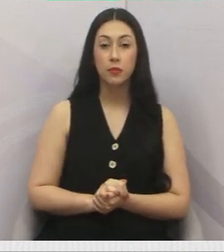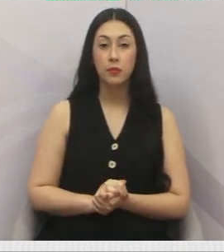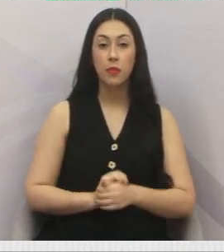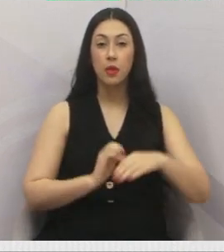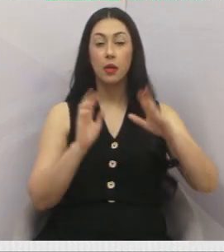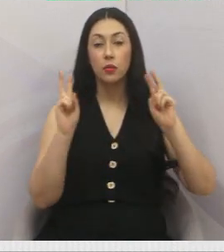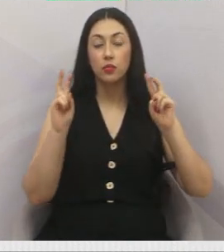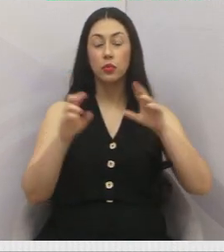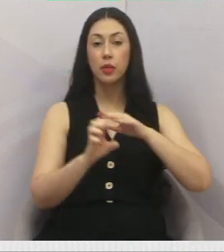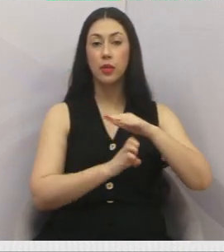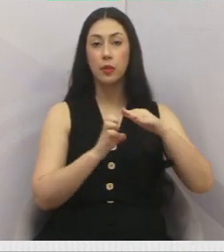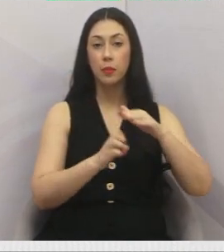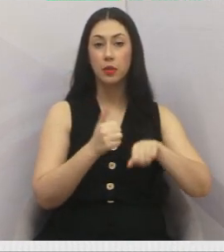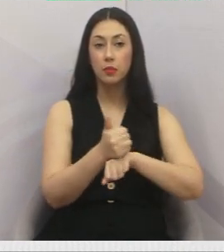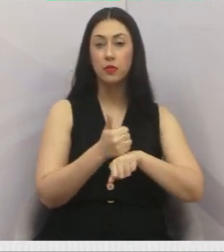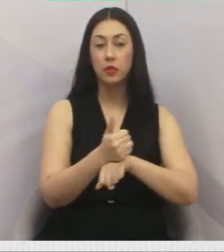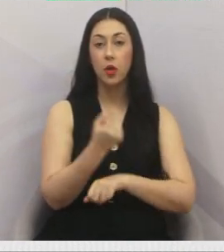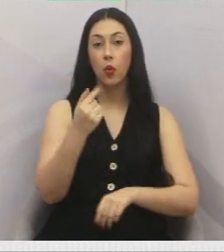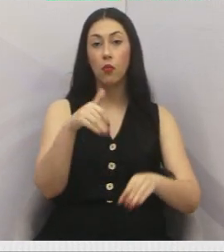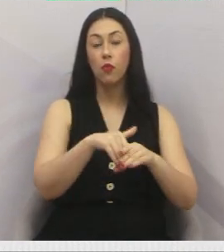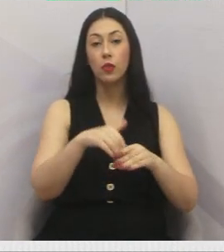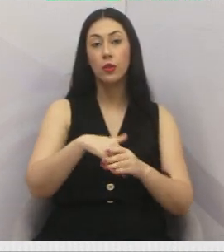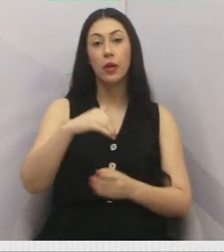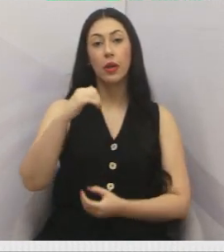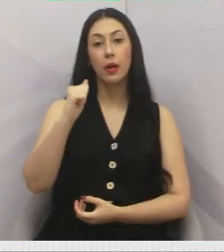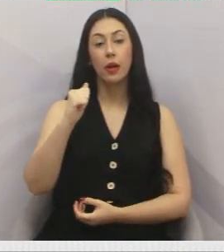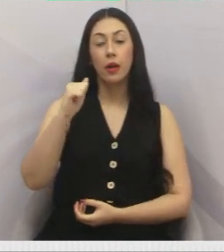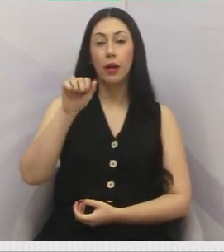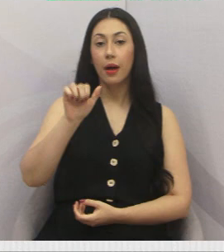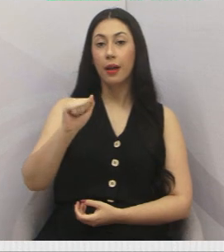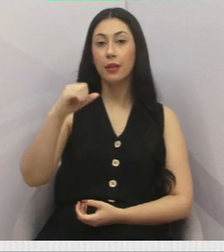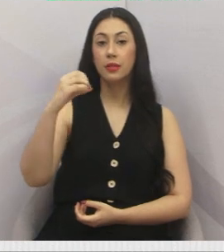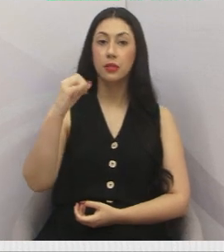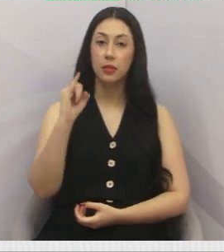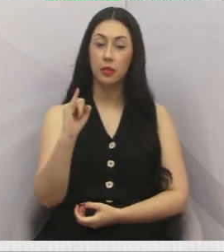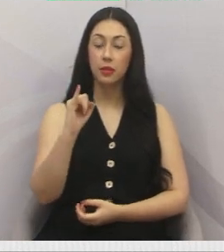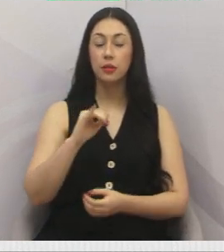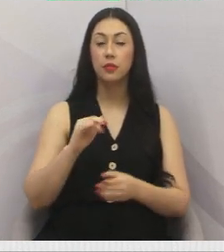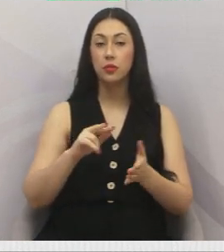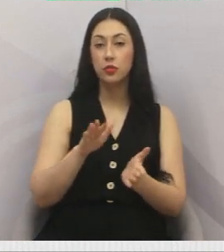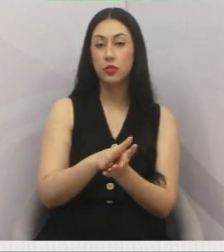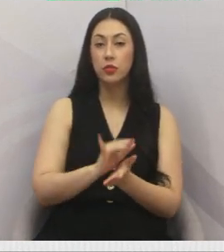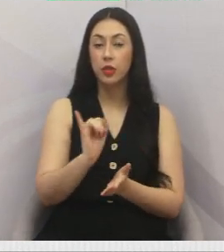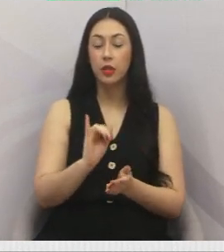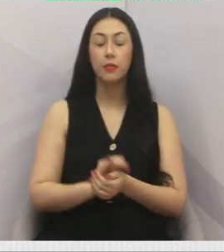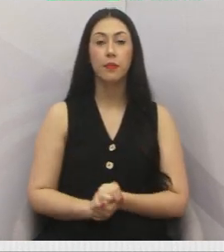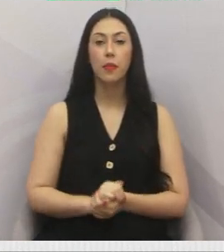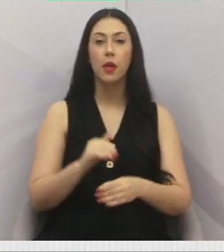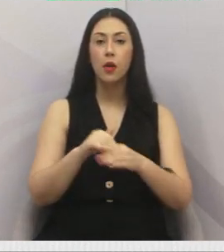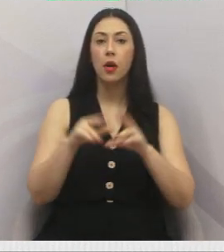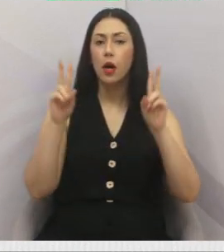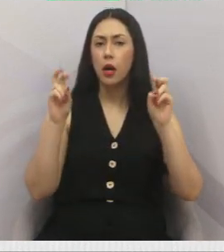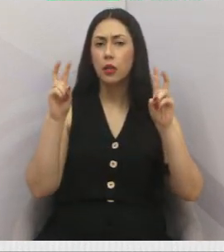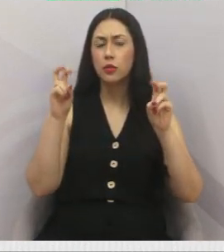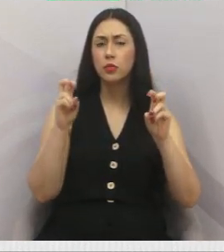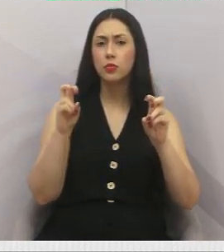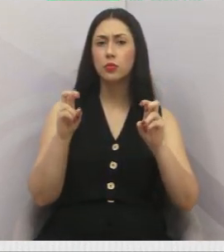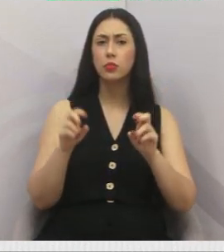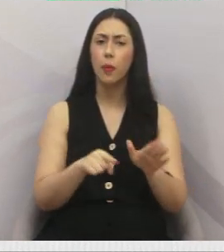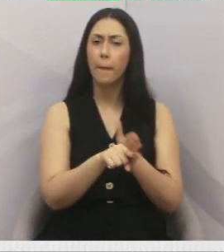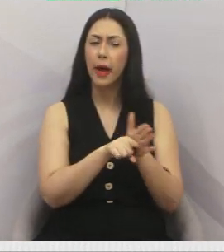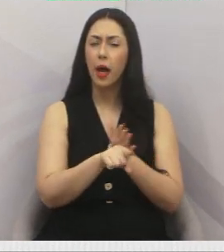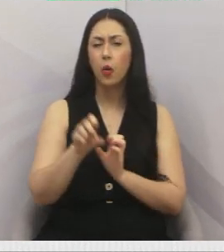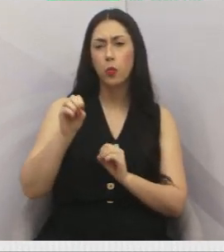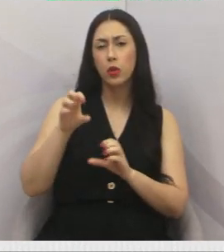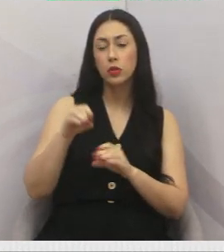e entidades profissionais, um voto ACI Jacareí. Segmento entidades acadêmicas e de pesquisa, voto